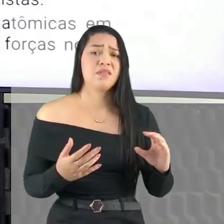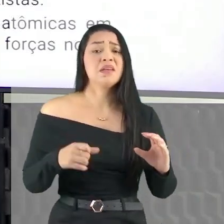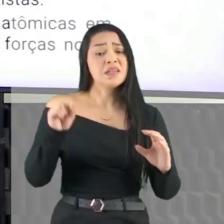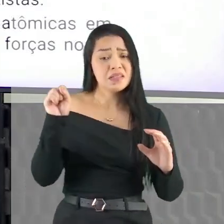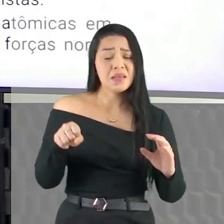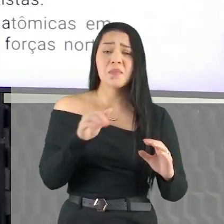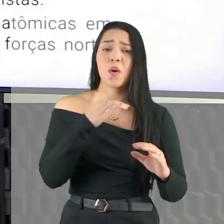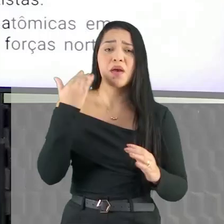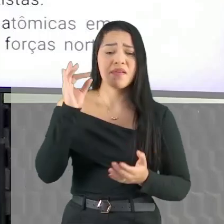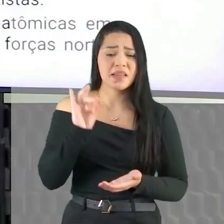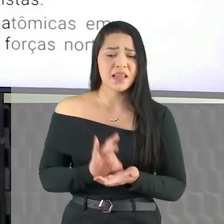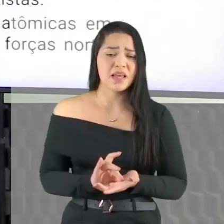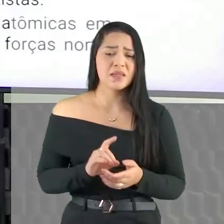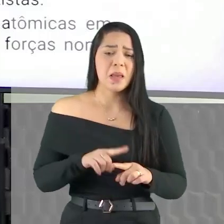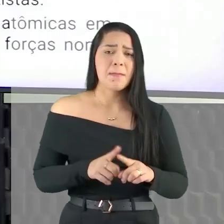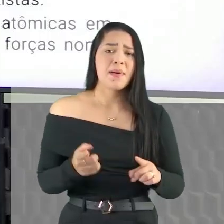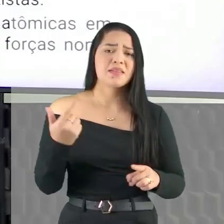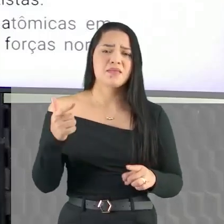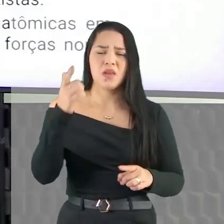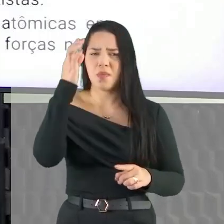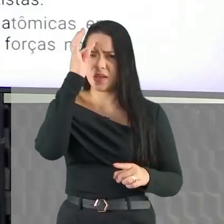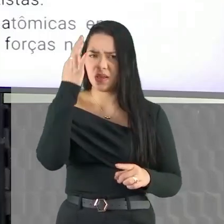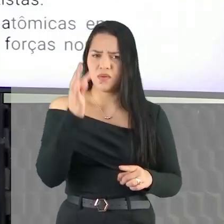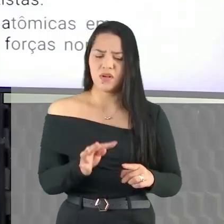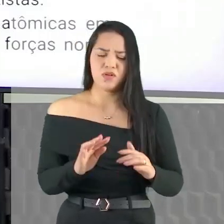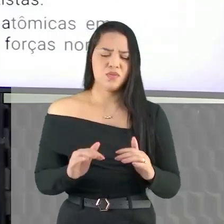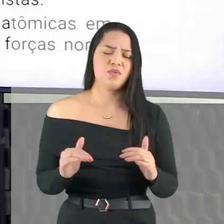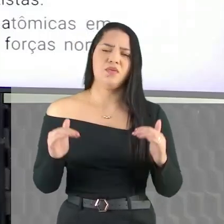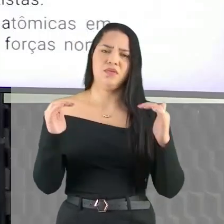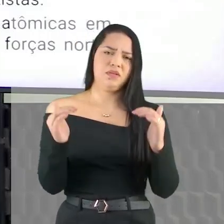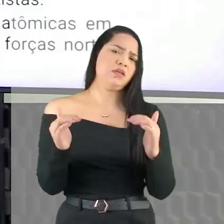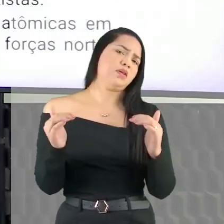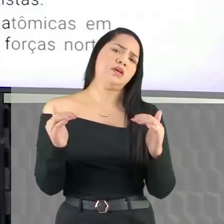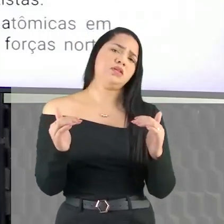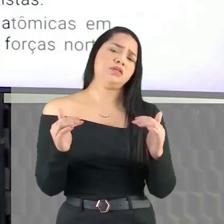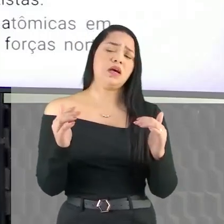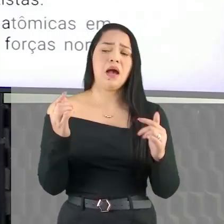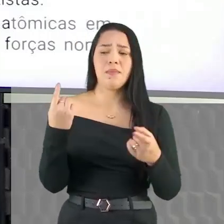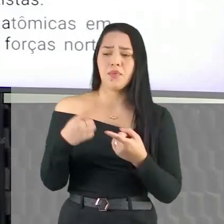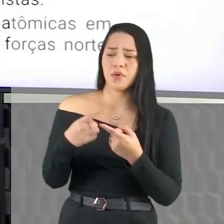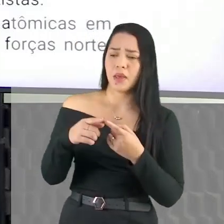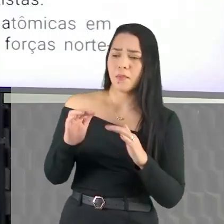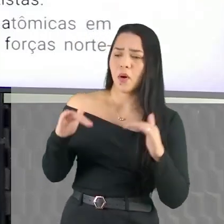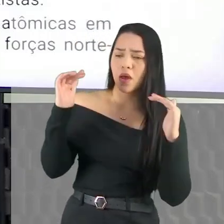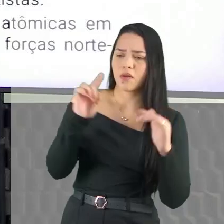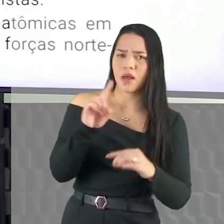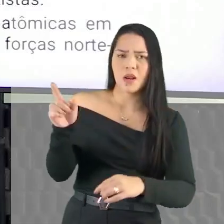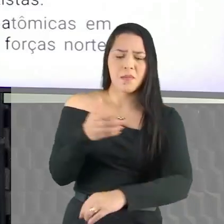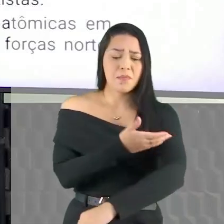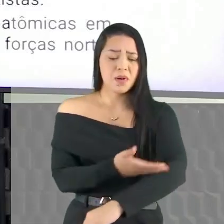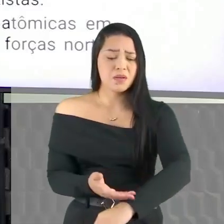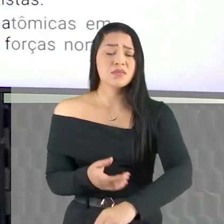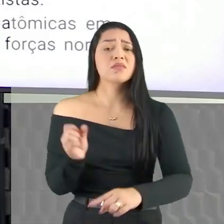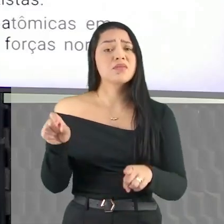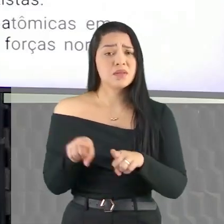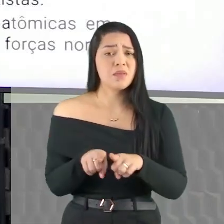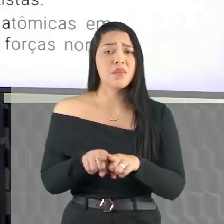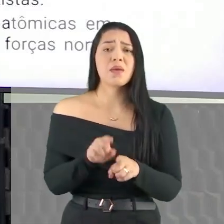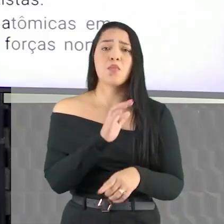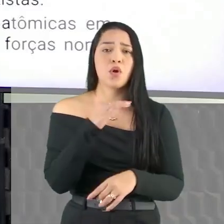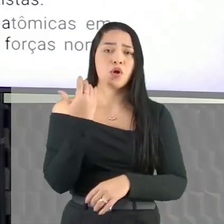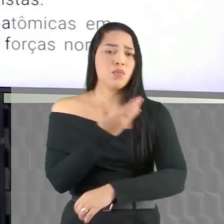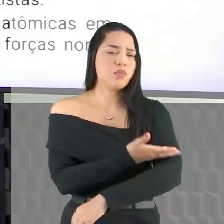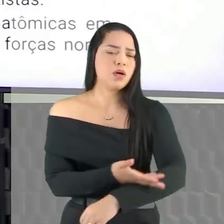fato, mas não haveria uma teoria de superioridade, né? Só morreram aqueles que não eram brancos? Não, morreram brancos também,